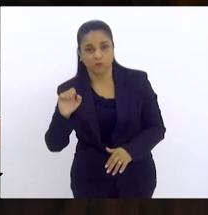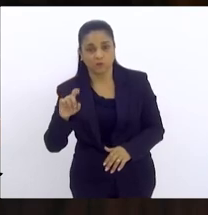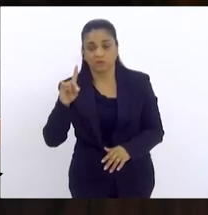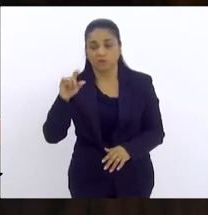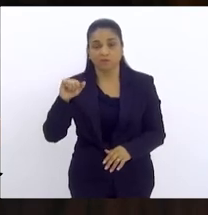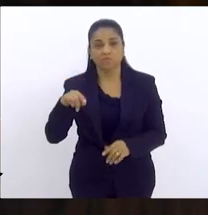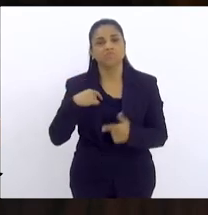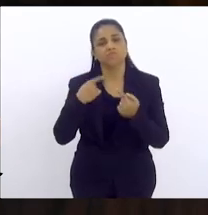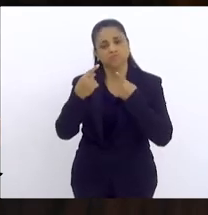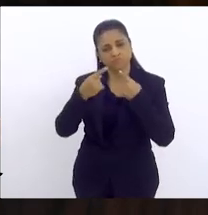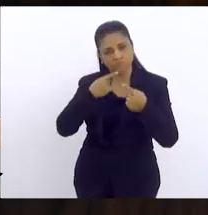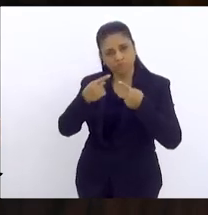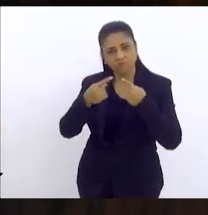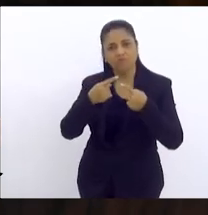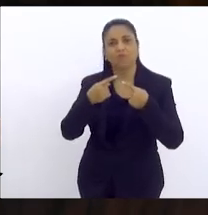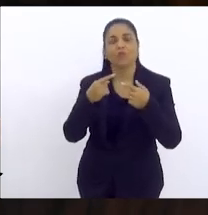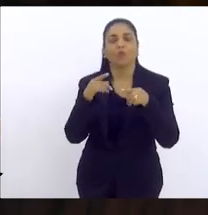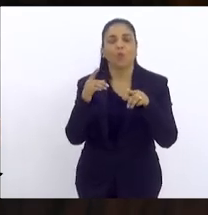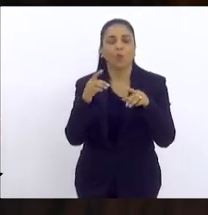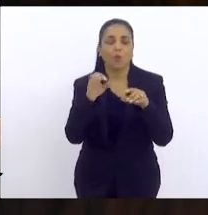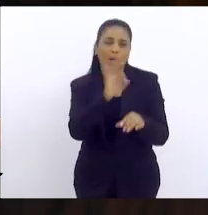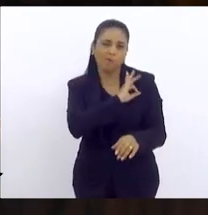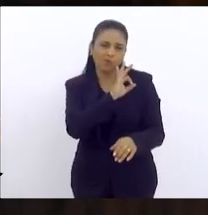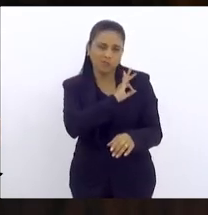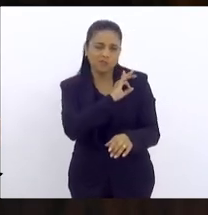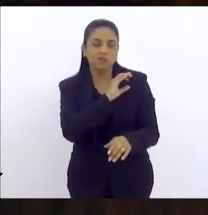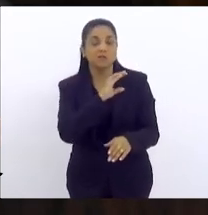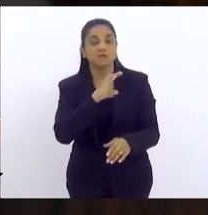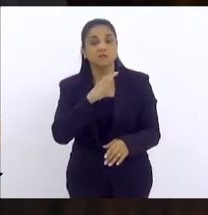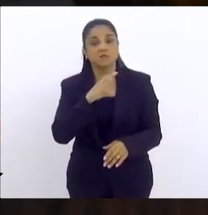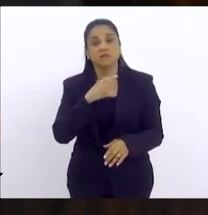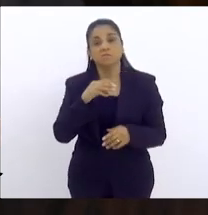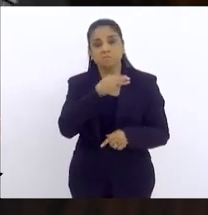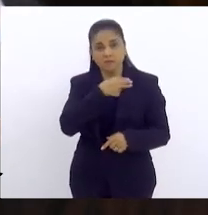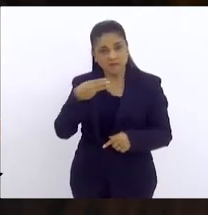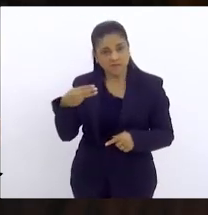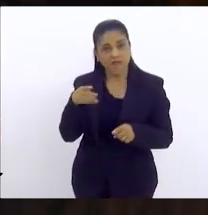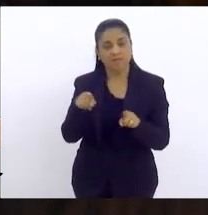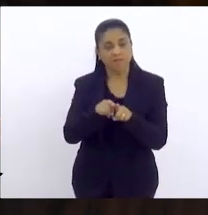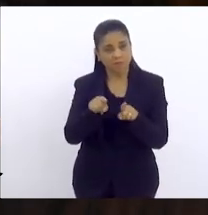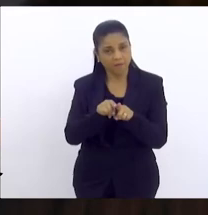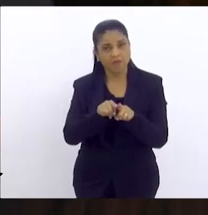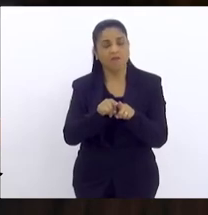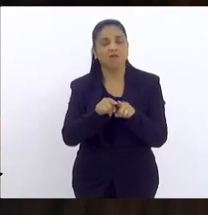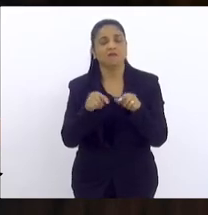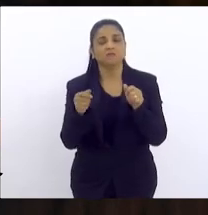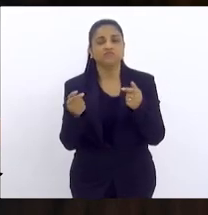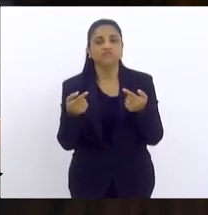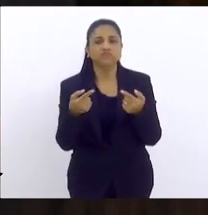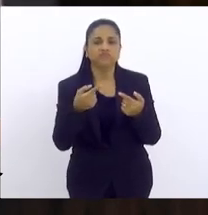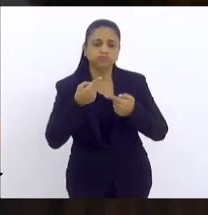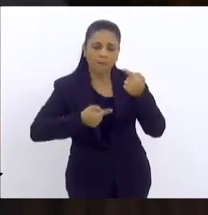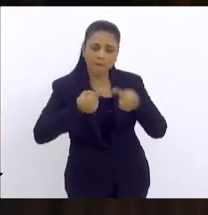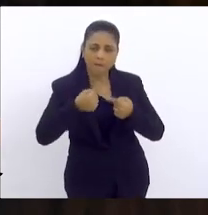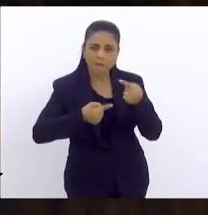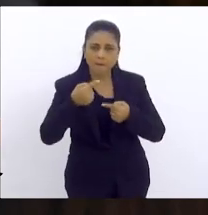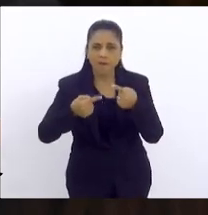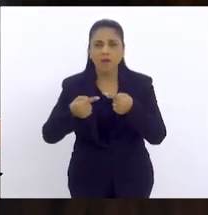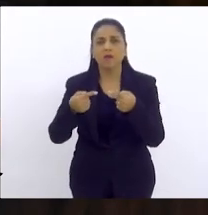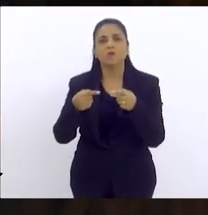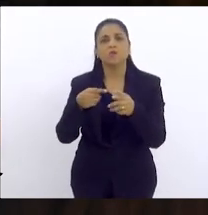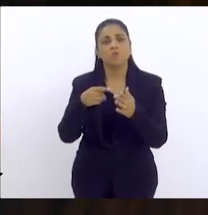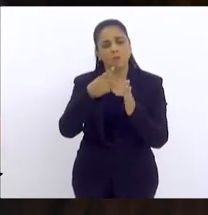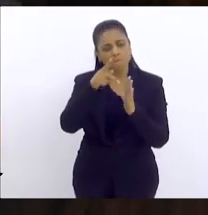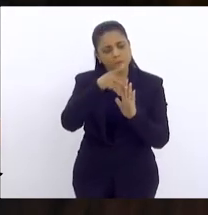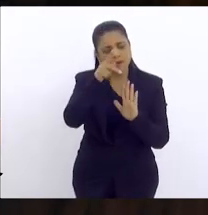militar ainda que tenha sido parecer da Polícia Civil Mas você vê claramente que é um parecer que está tão bom